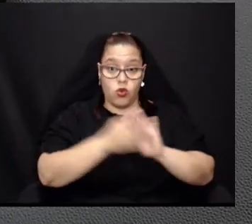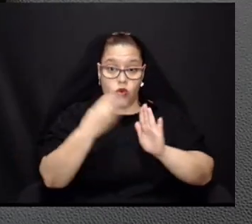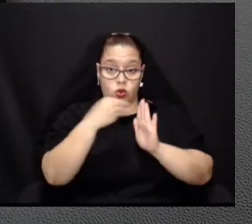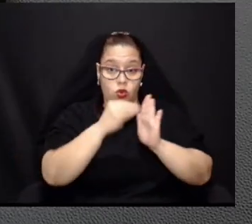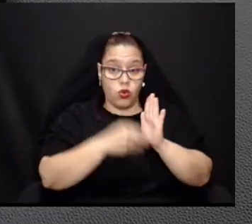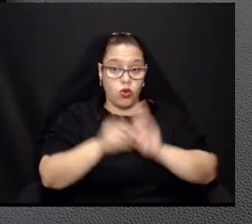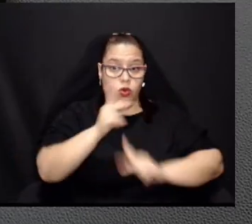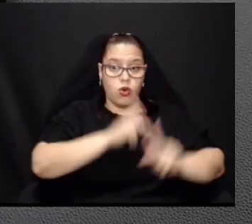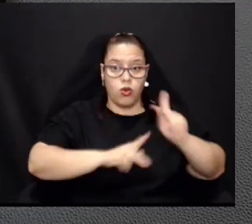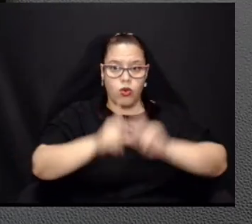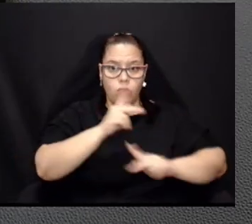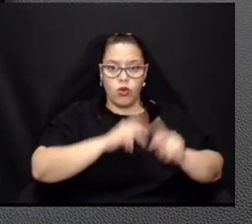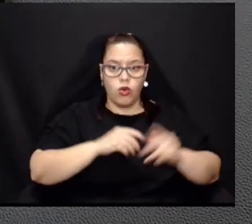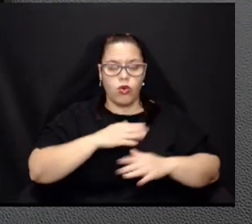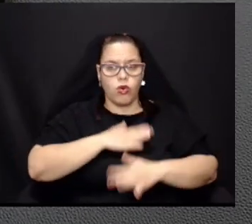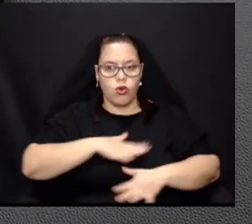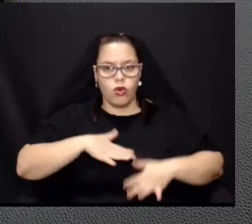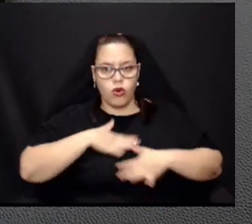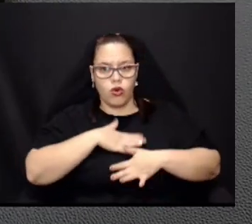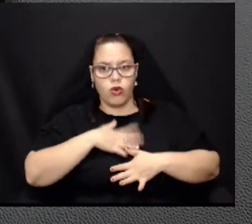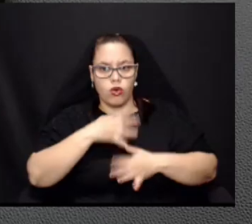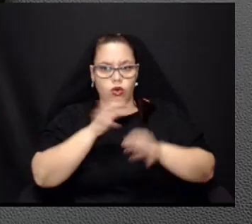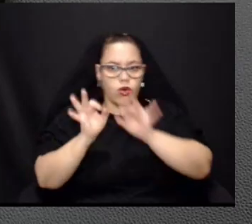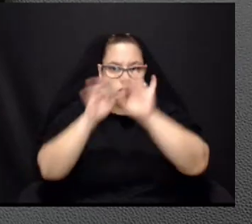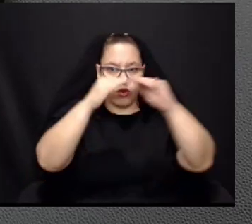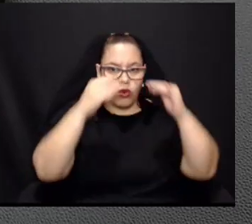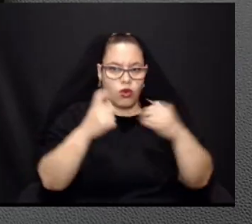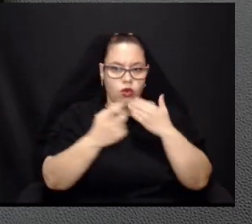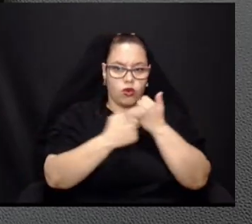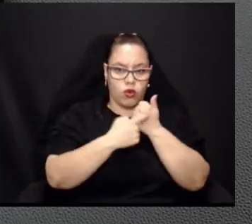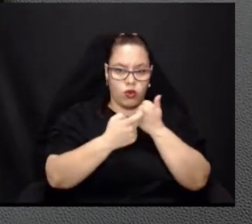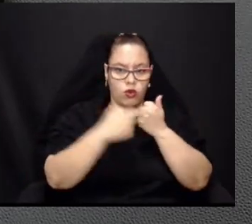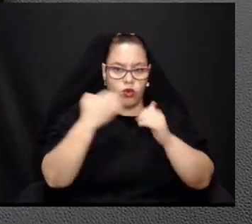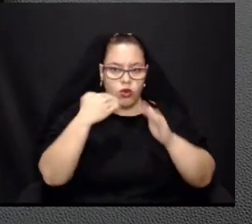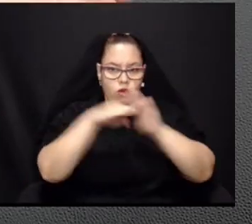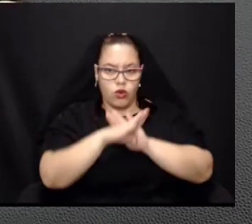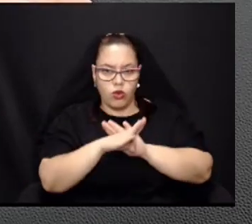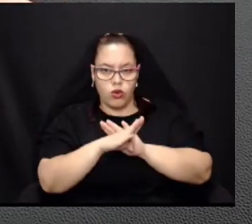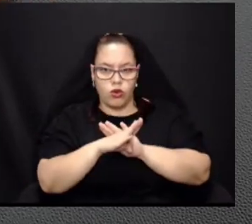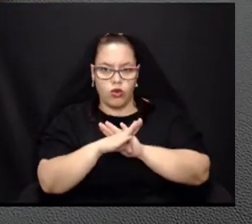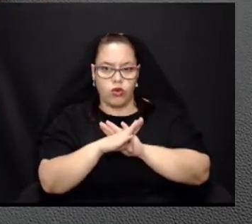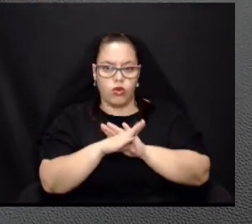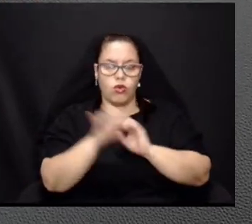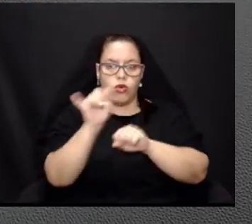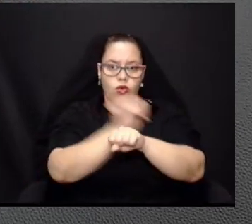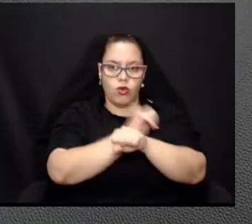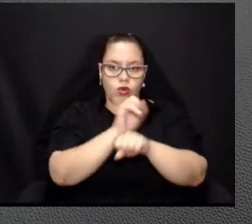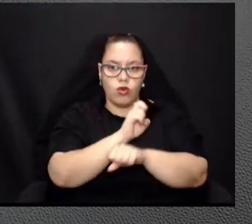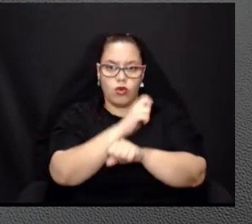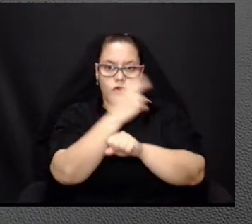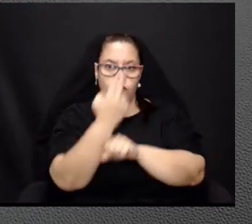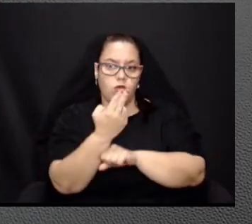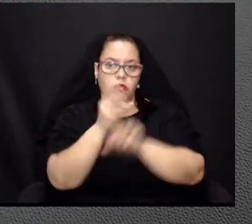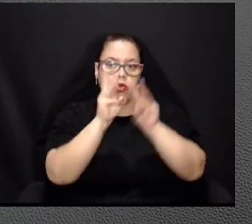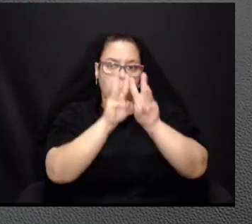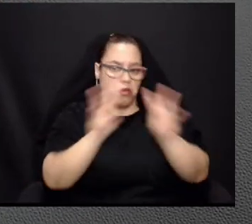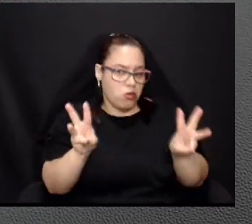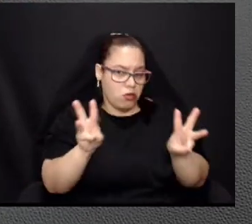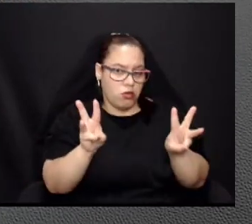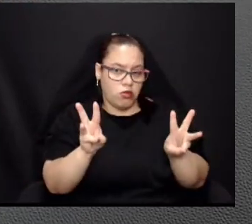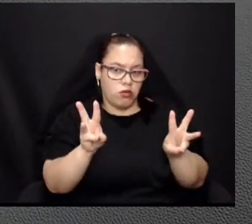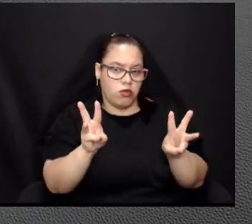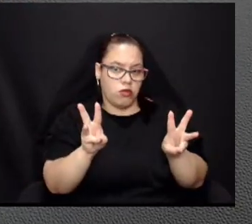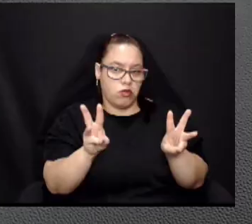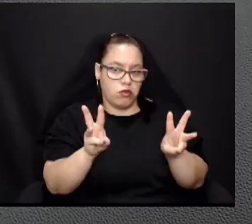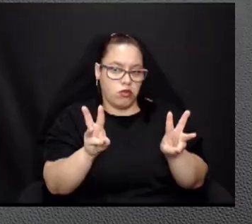quiser assistir. Ao clicar já entra no nosso canal do YouTube, ou mesmo pelo site. No nosso site, na página inicial, a gente tem